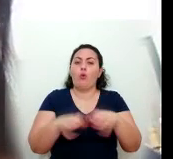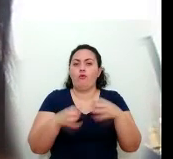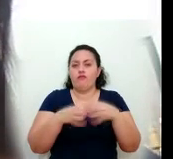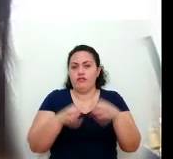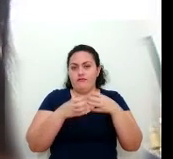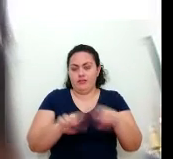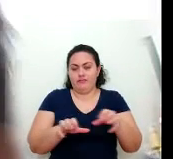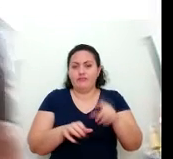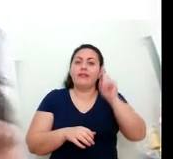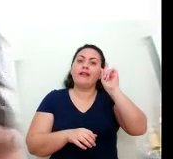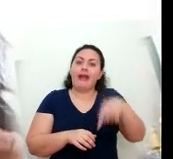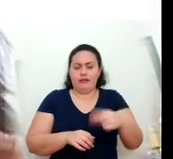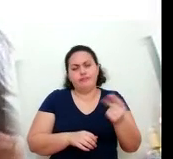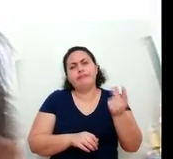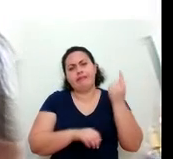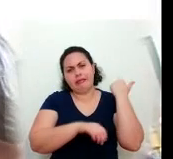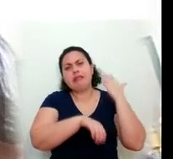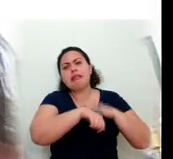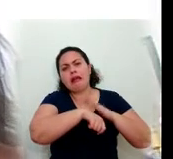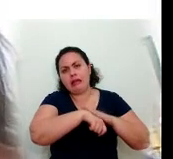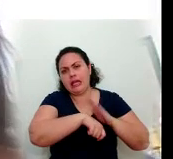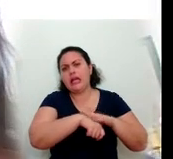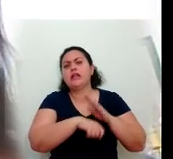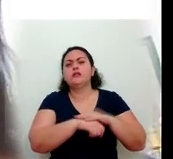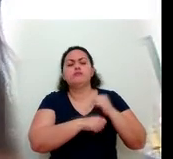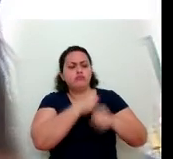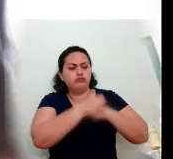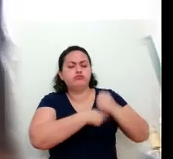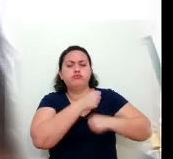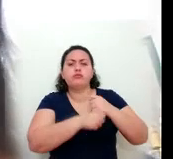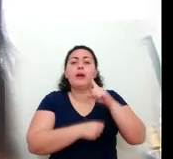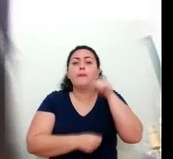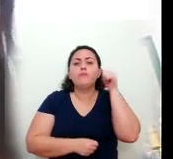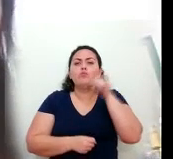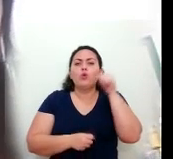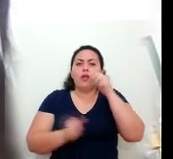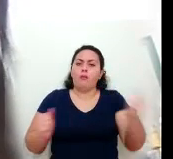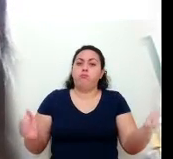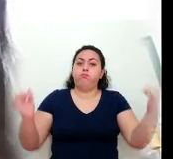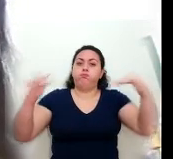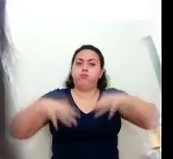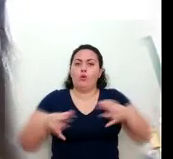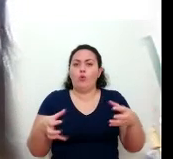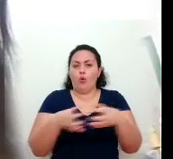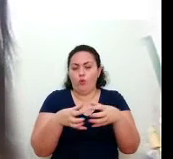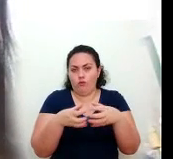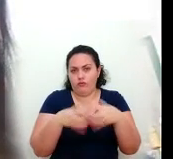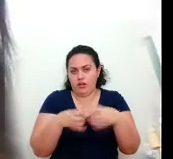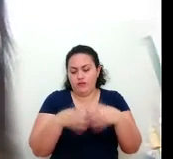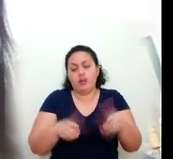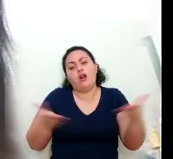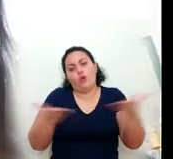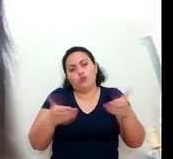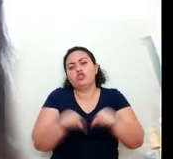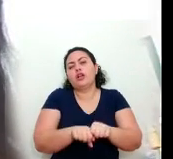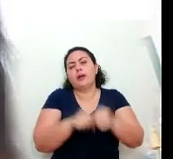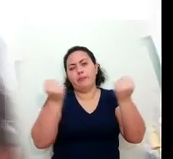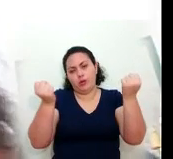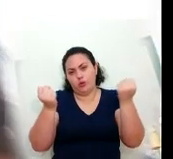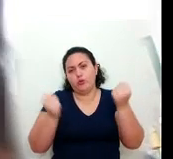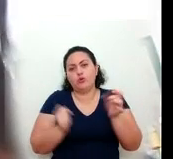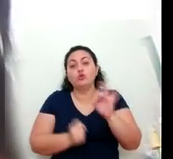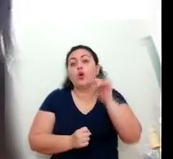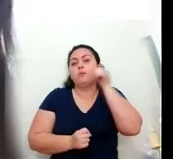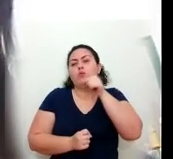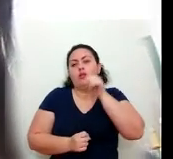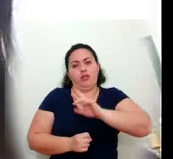muito local das mulheres, né, conviverem, mas hoje isso já está bem quebrado, né, e estabelecido de outra maneira, é um local de